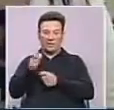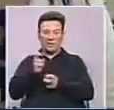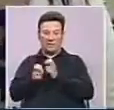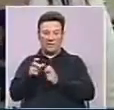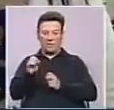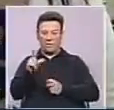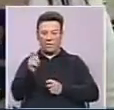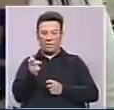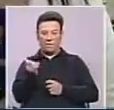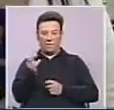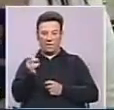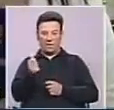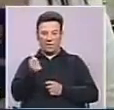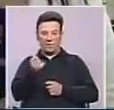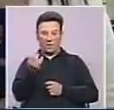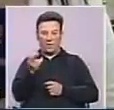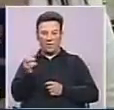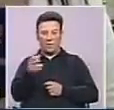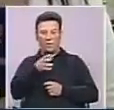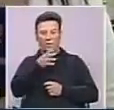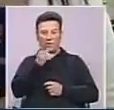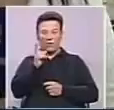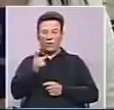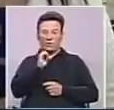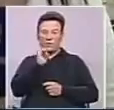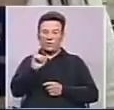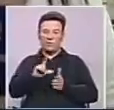Bairro, para desvendar os segredos deste projeto.